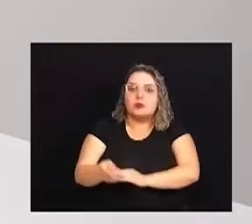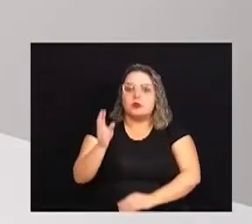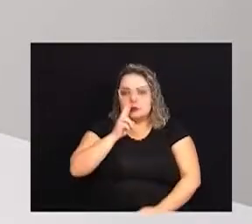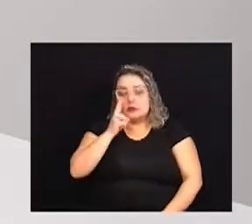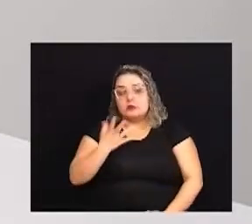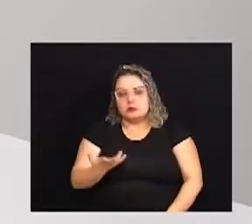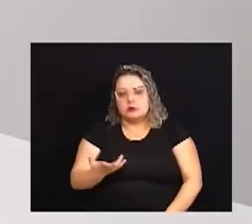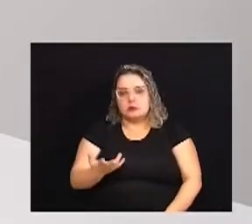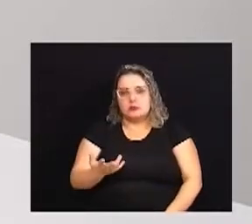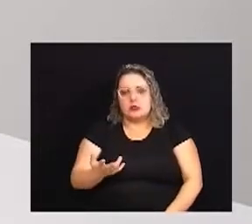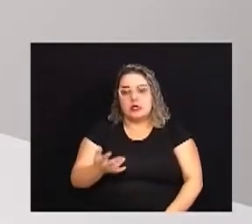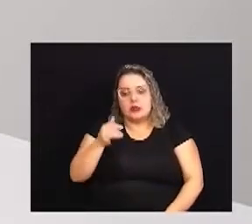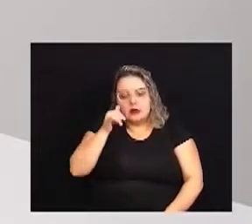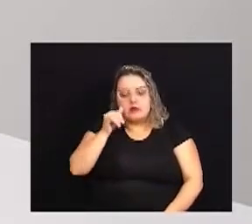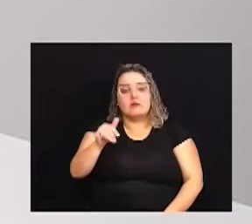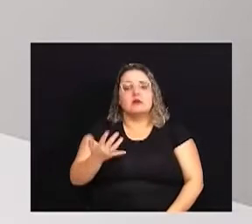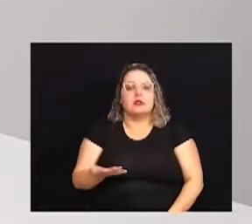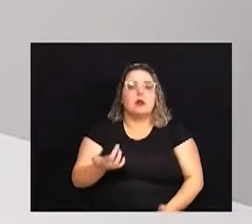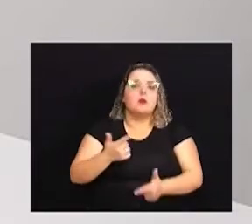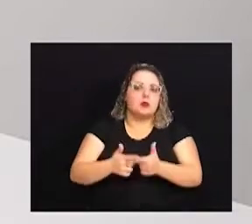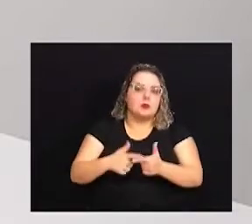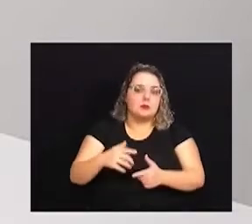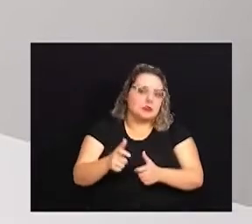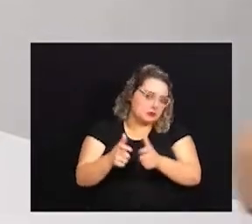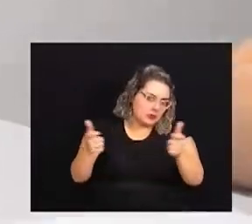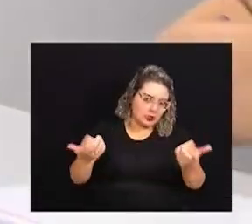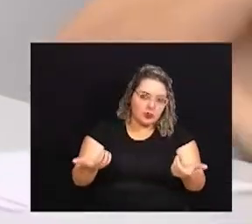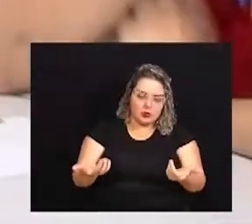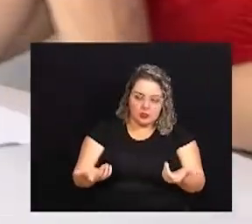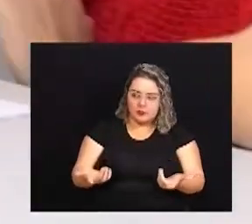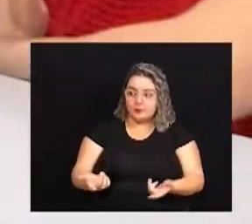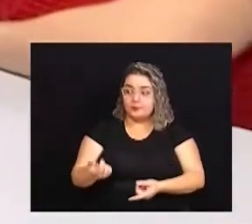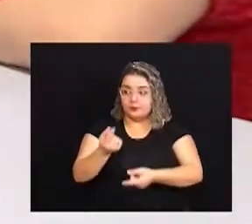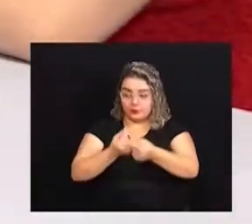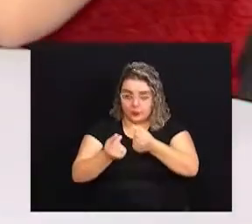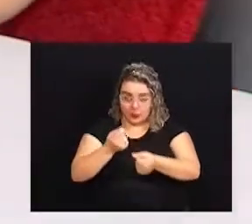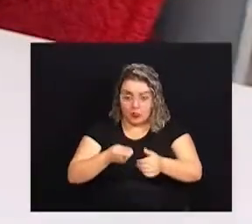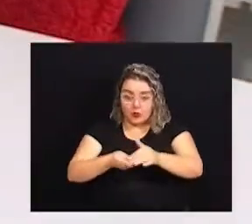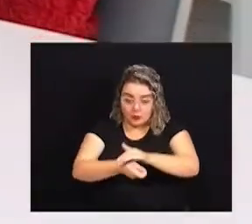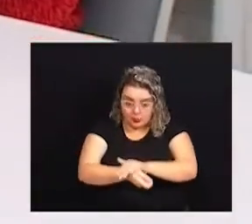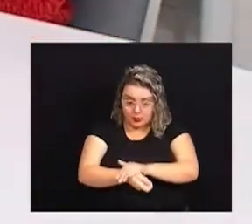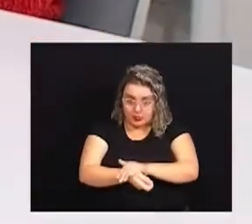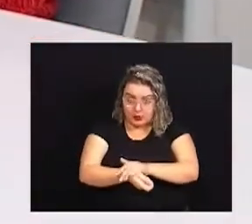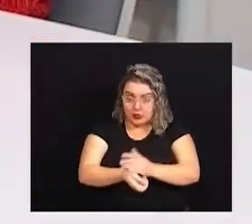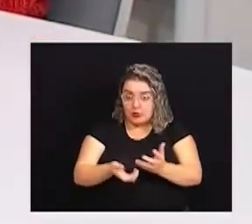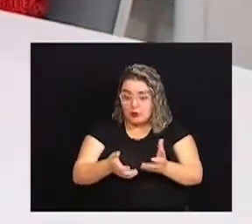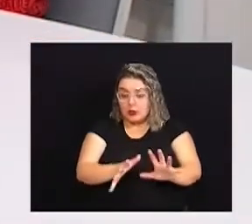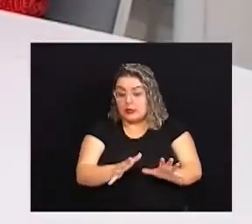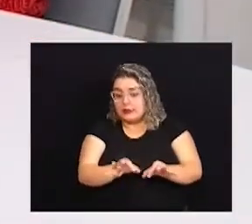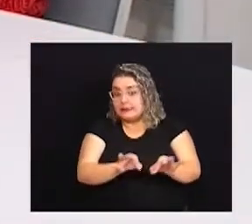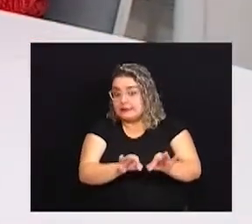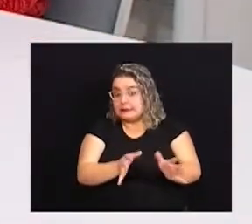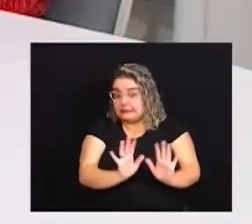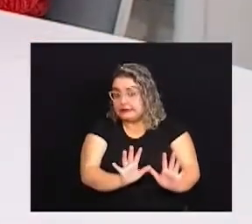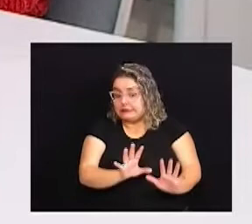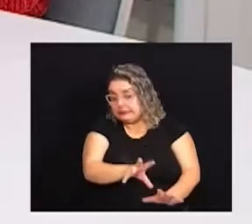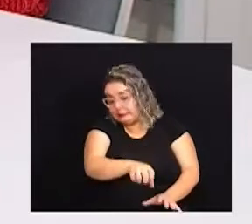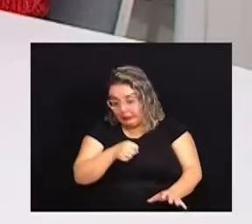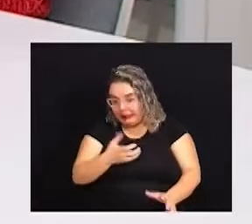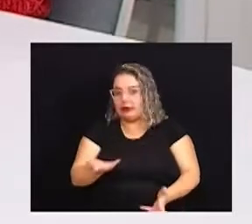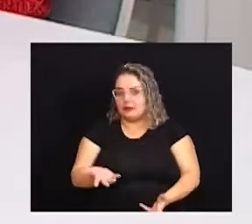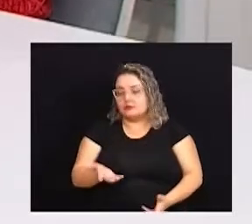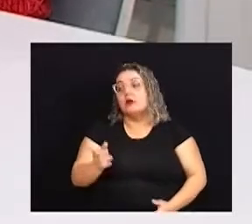mais protegido contra esses eventos incertos. É um dinheiro que a gente guarda, mas querendo não mexer, na verdade, né?